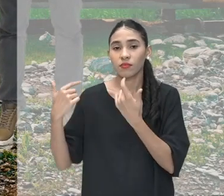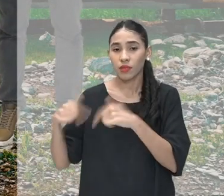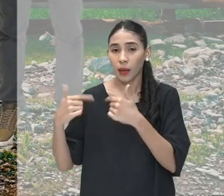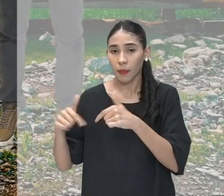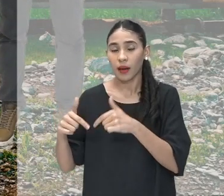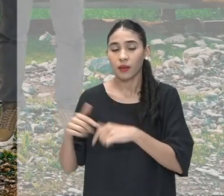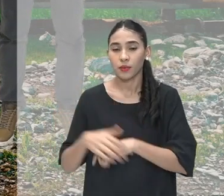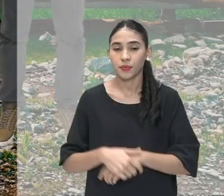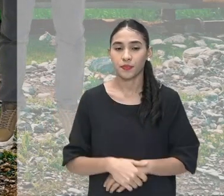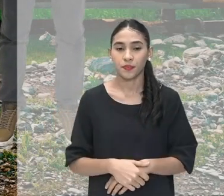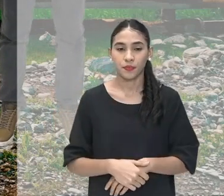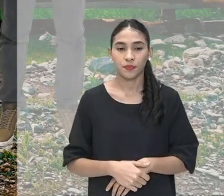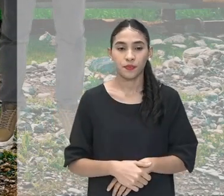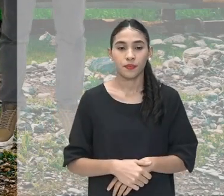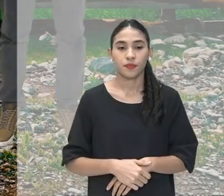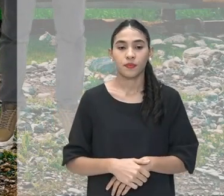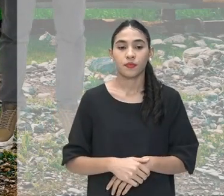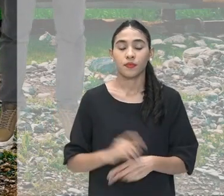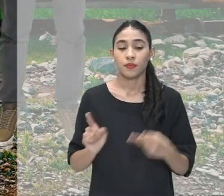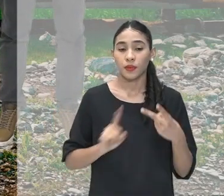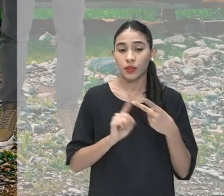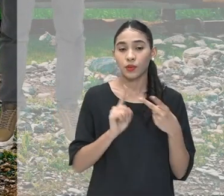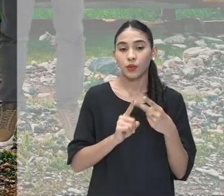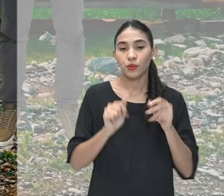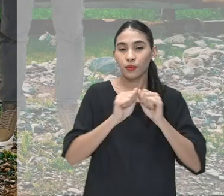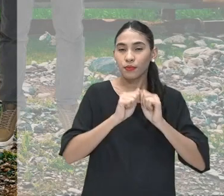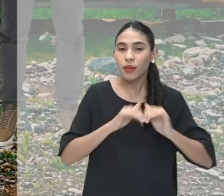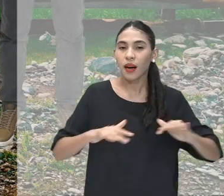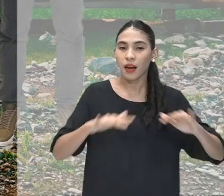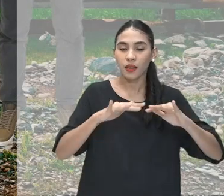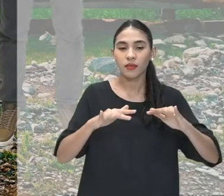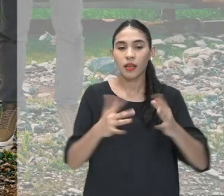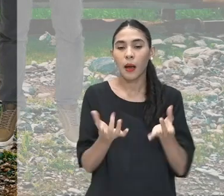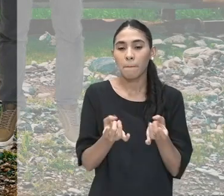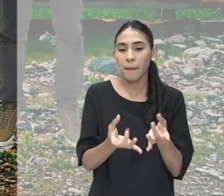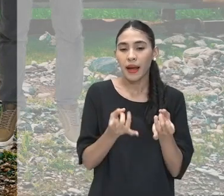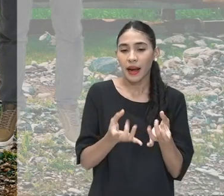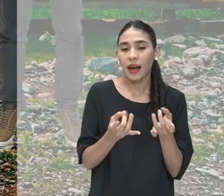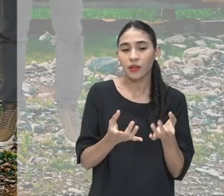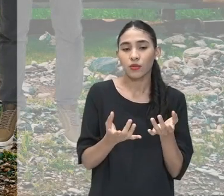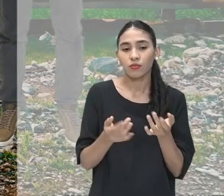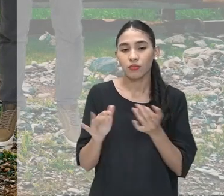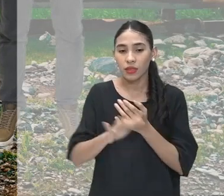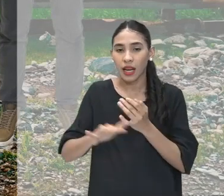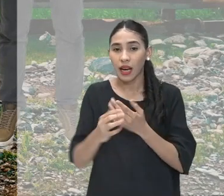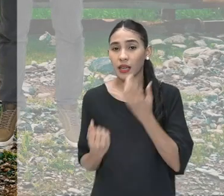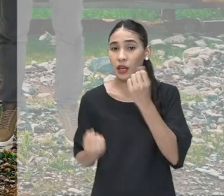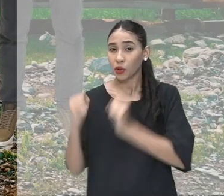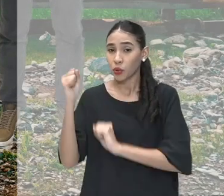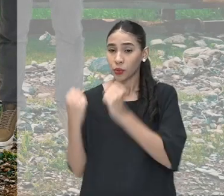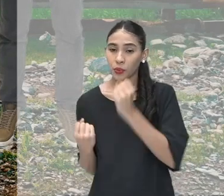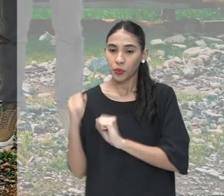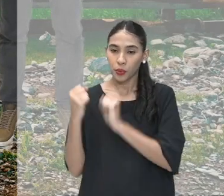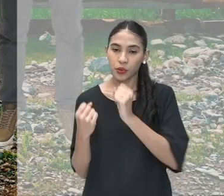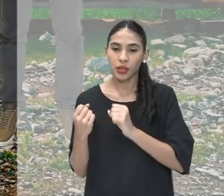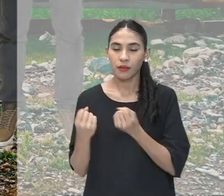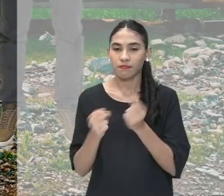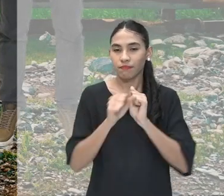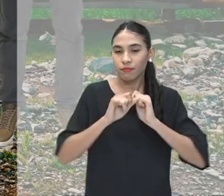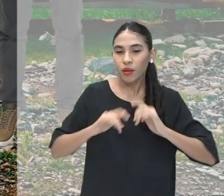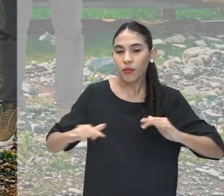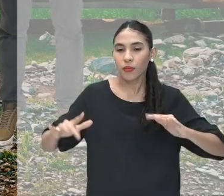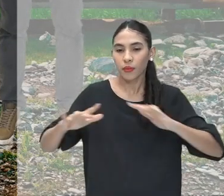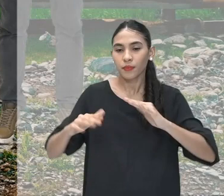na indústria. Segundo, a ampliação do mercado consumidor para a indústria. Você vai ampliar o mercado consumidor